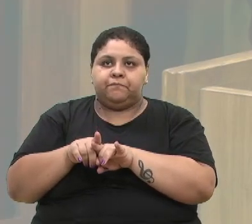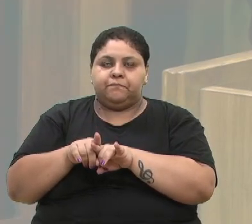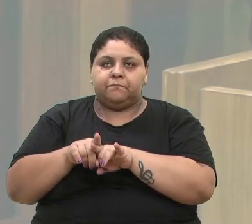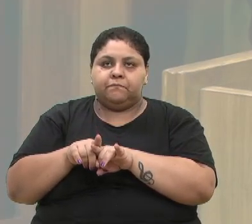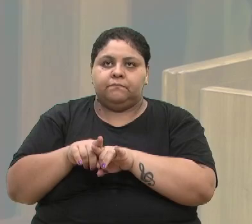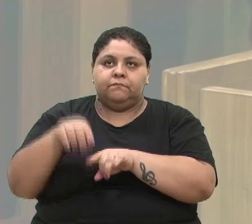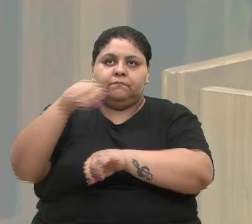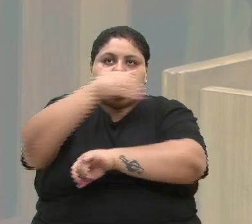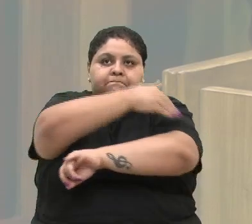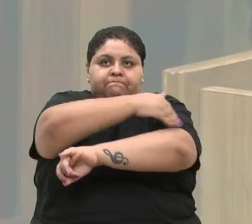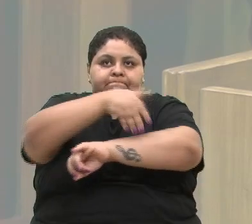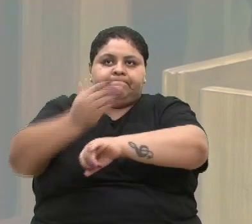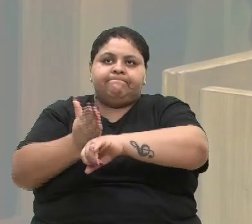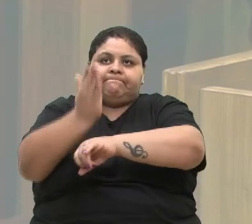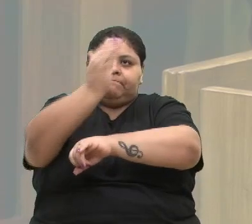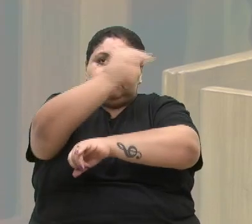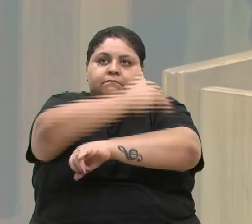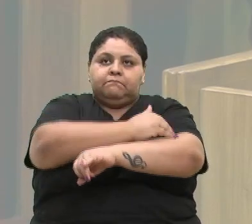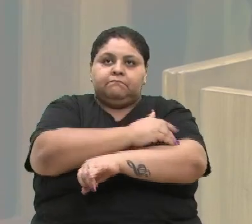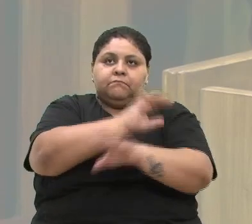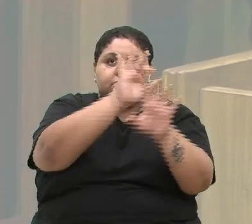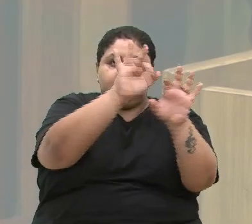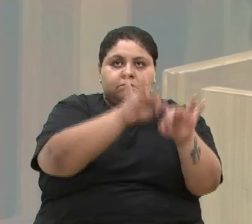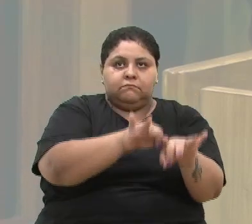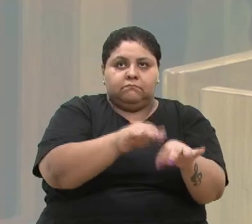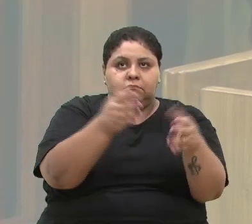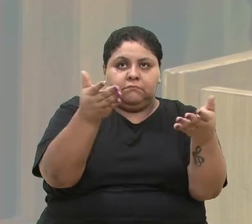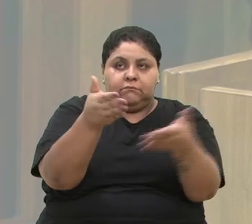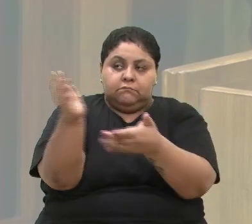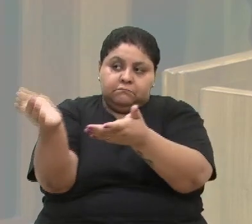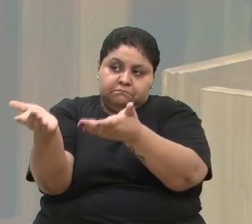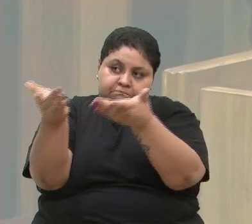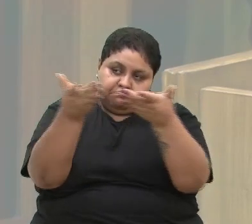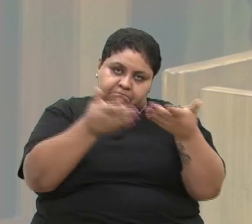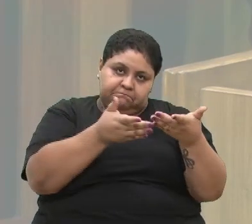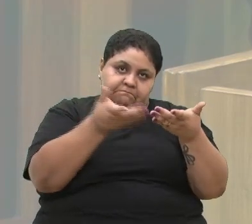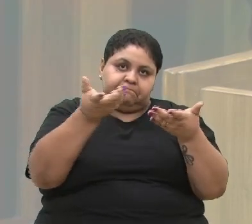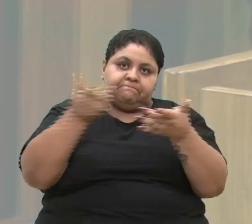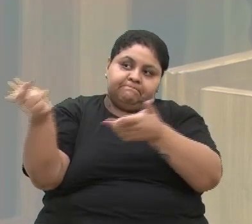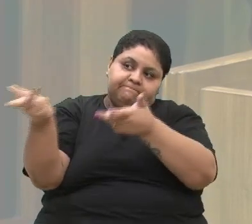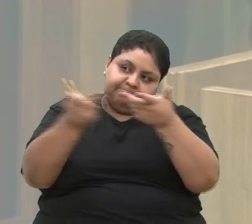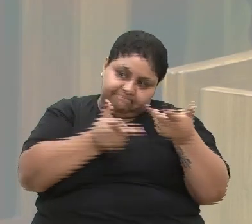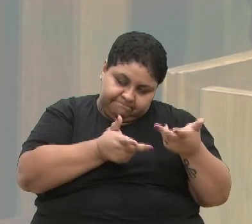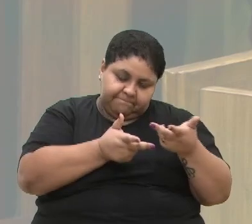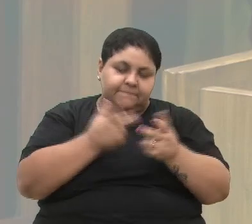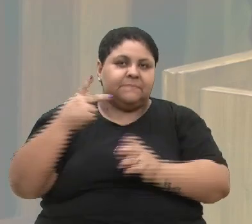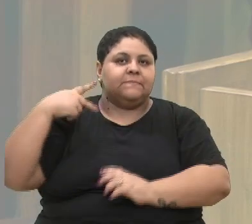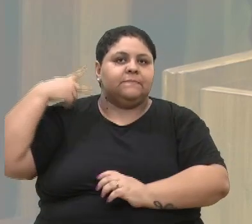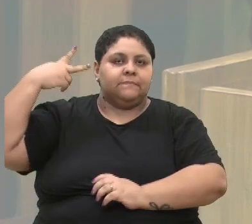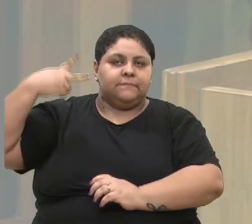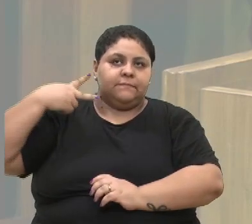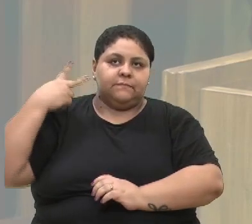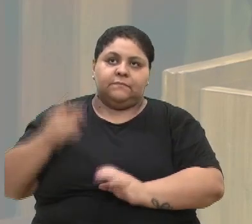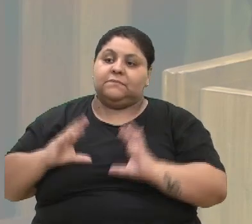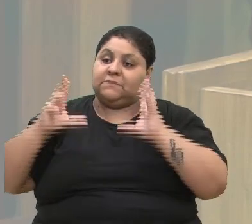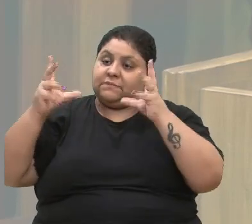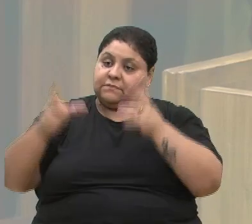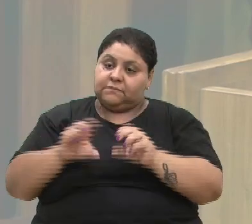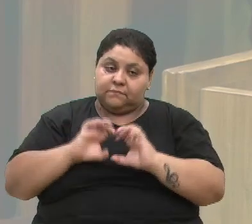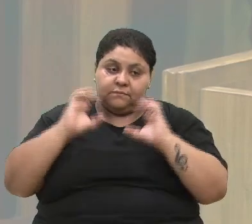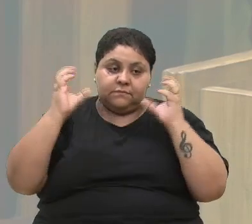na rua coberta. E para terminar, eu deixo então o convite. Quero convidar os vereadores, convidar toda a